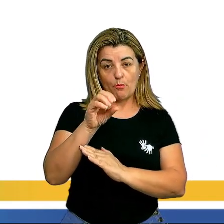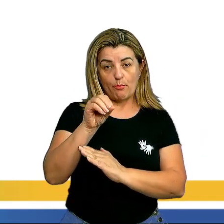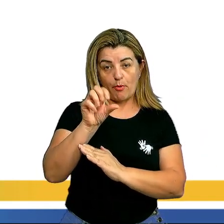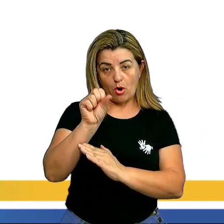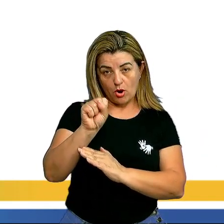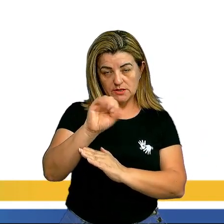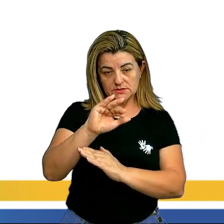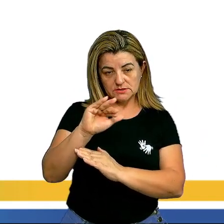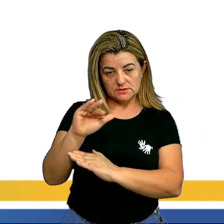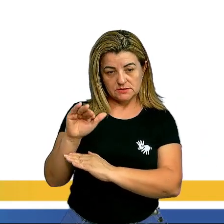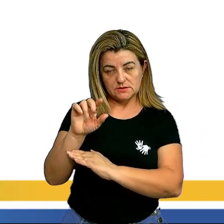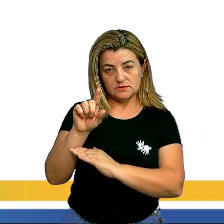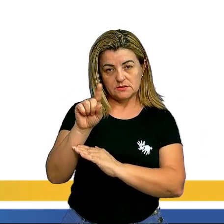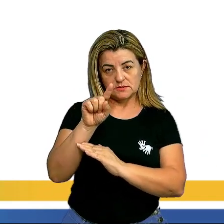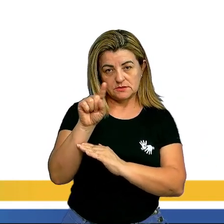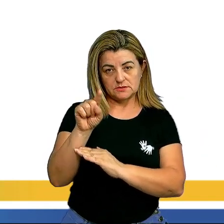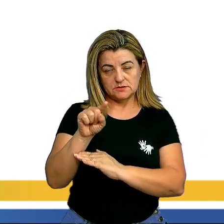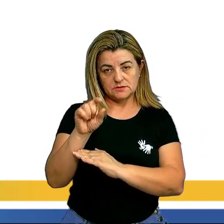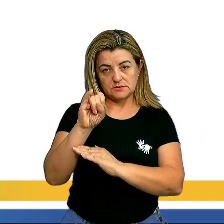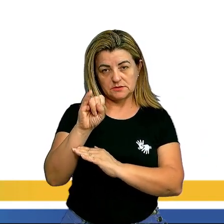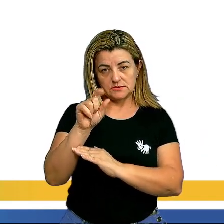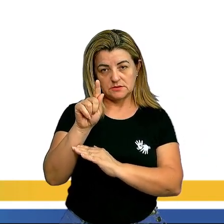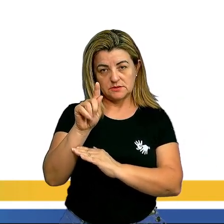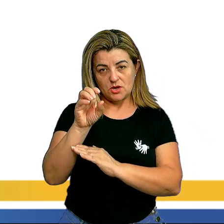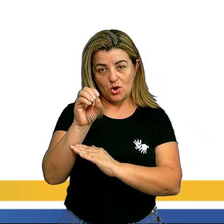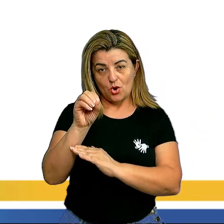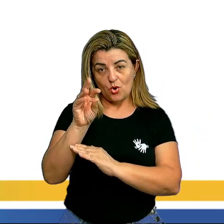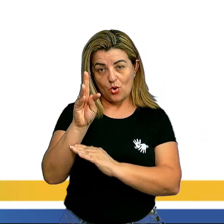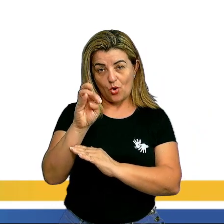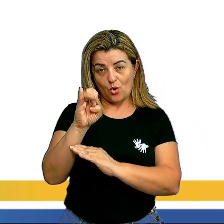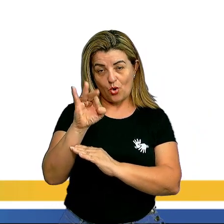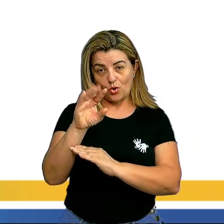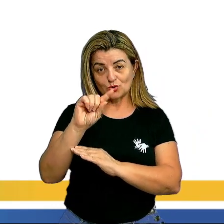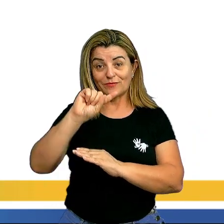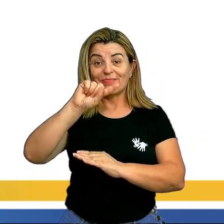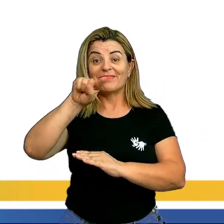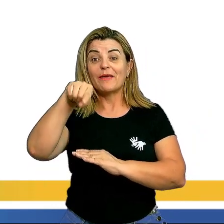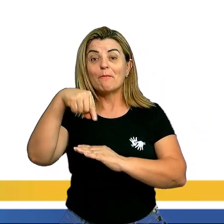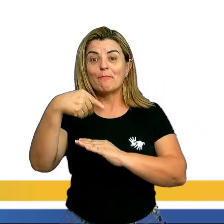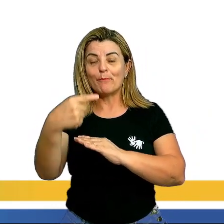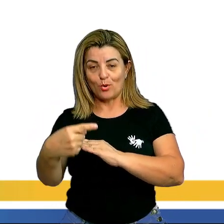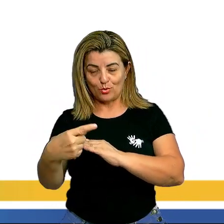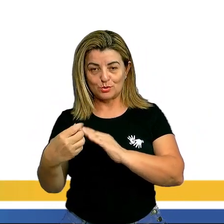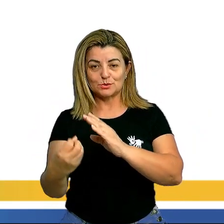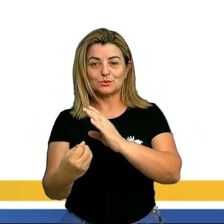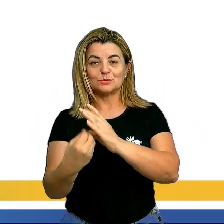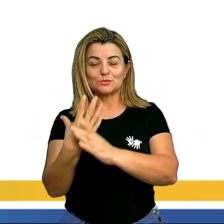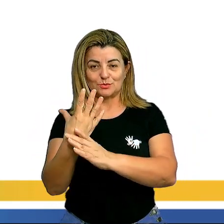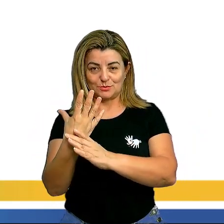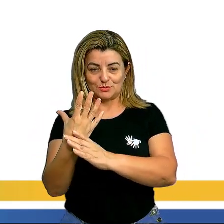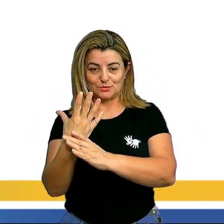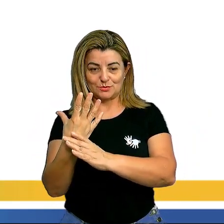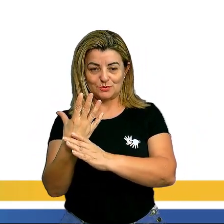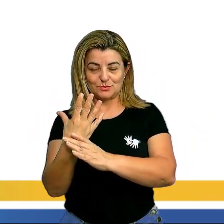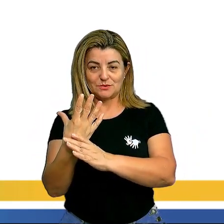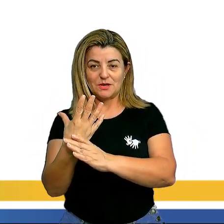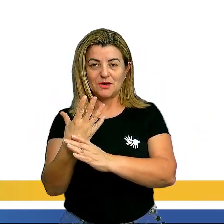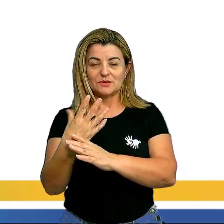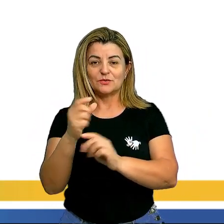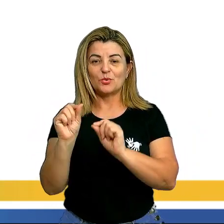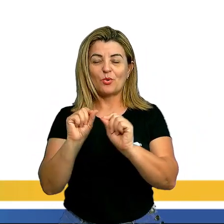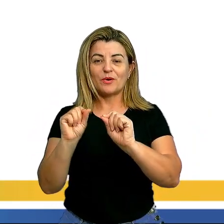o pós-zigótico, ou seja, aconteceu, né? É a produção de descendentes